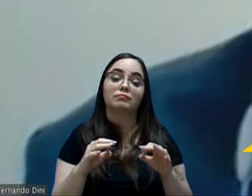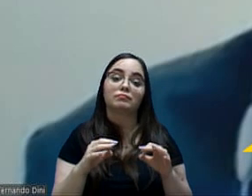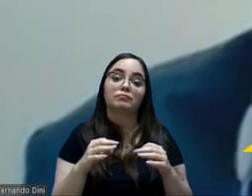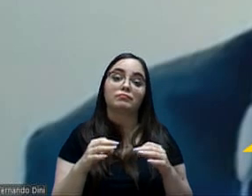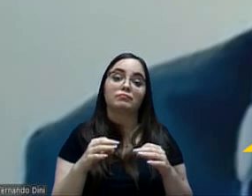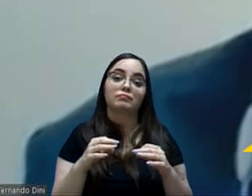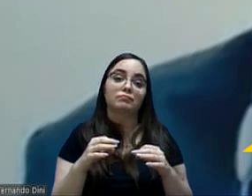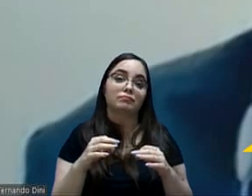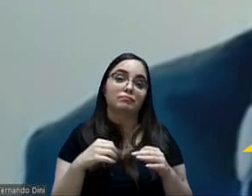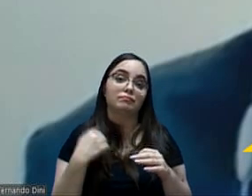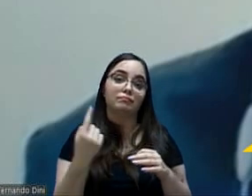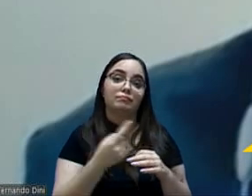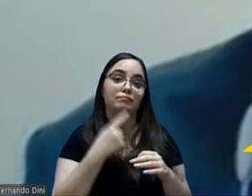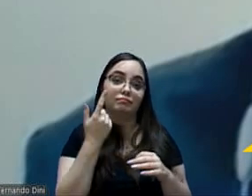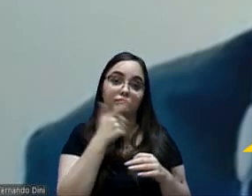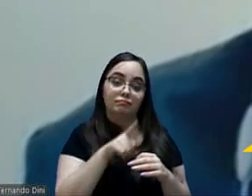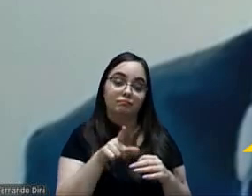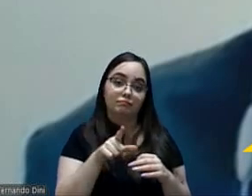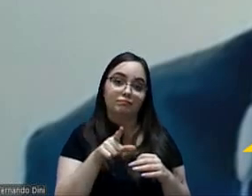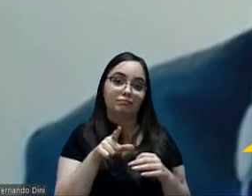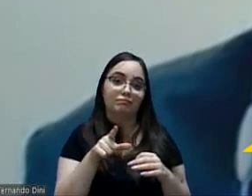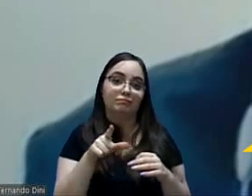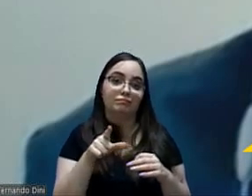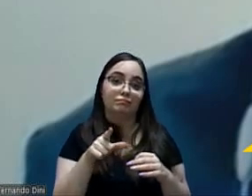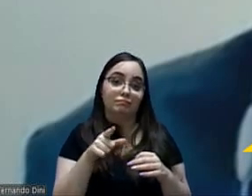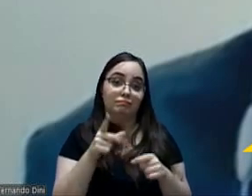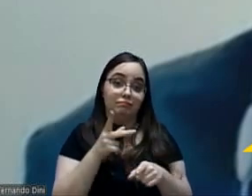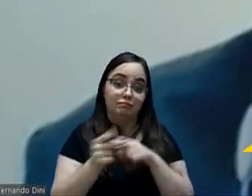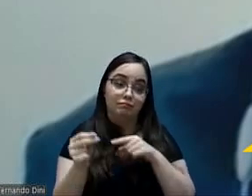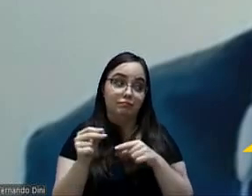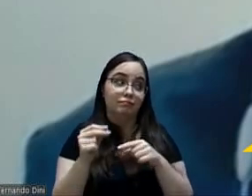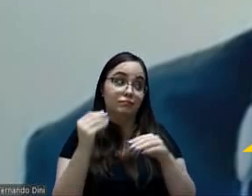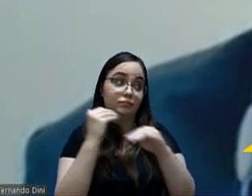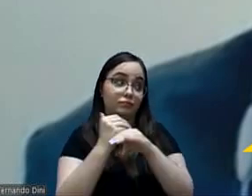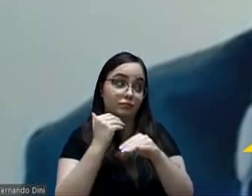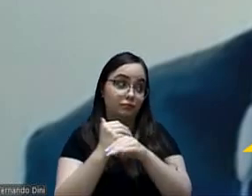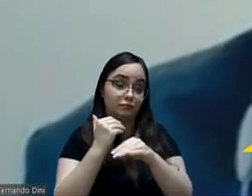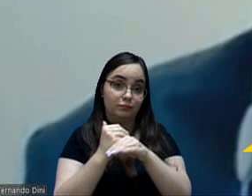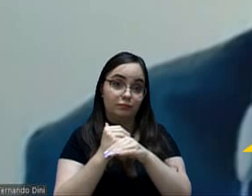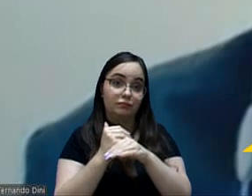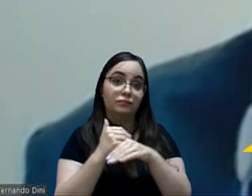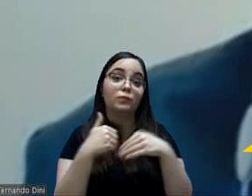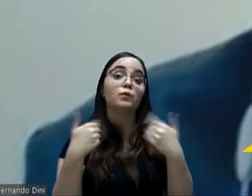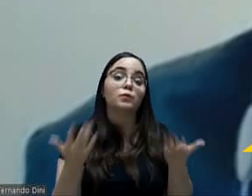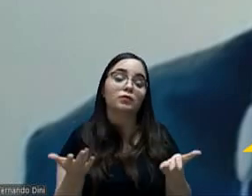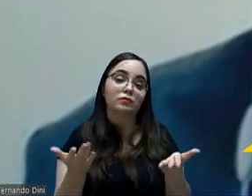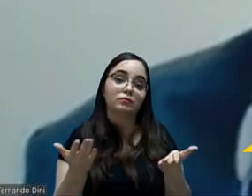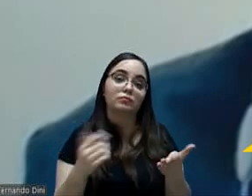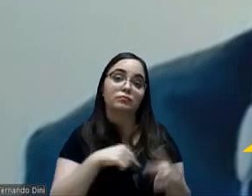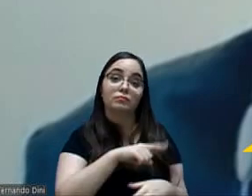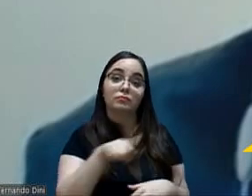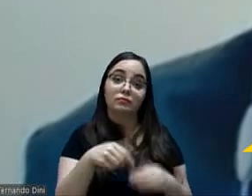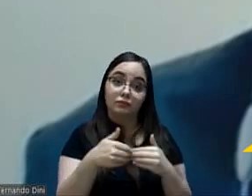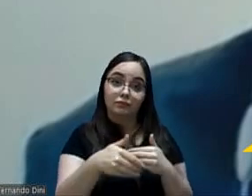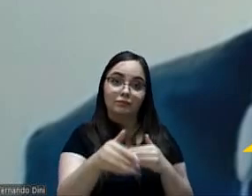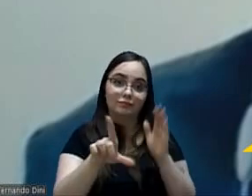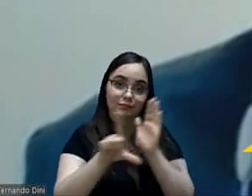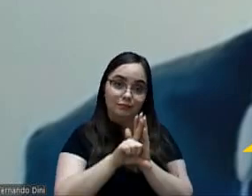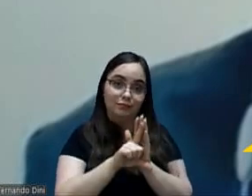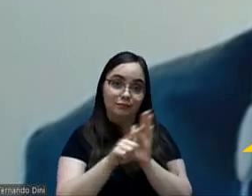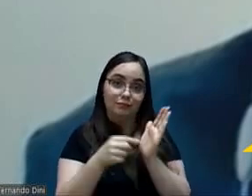uma luta não desigual, uma luta igual, quando nós, a partir do